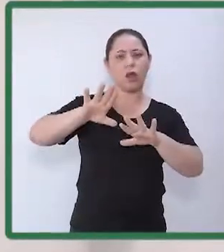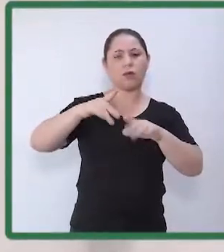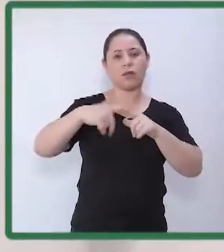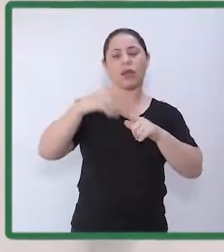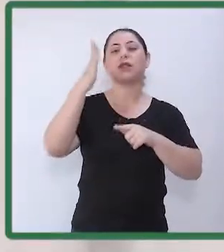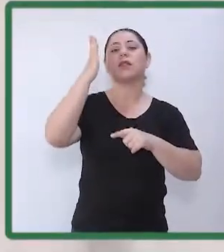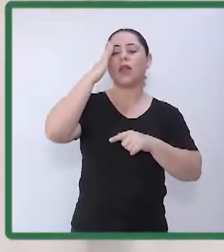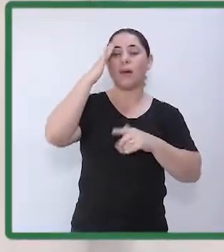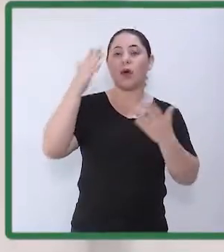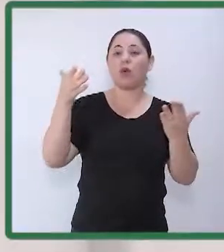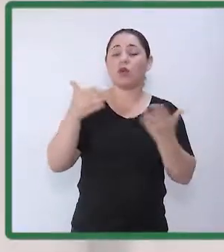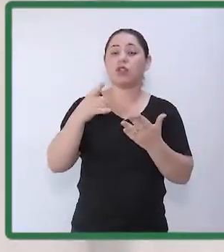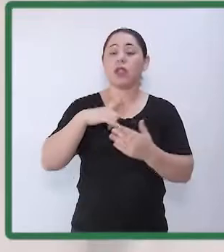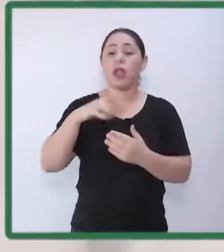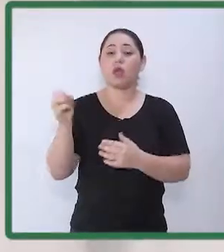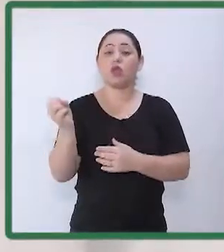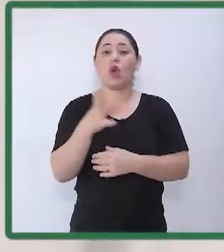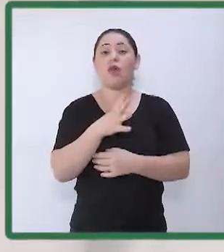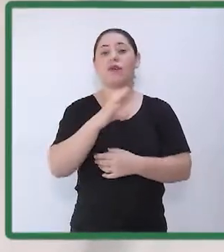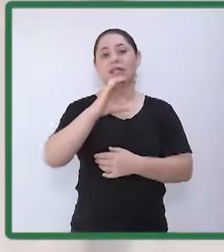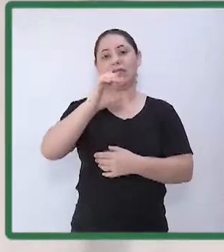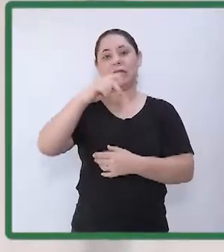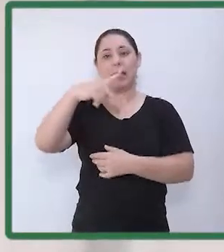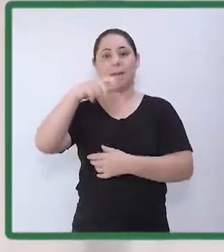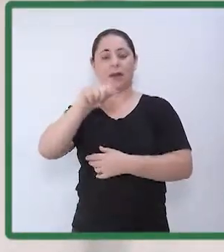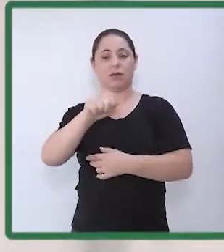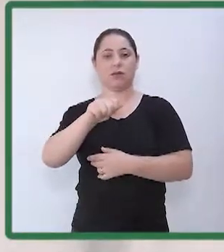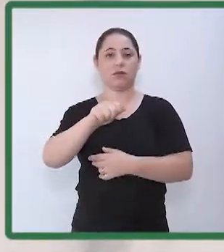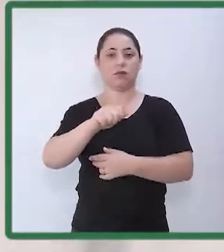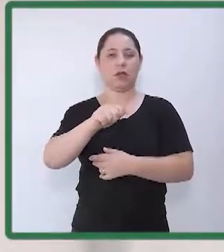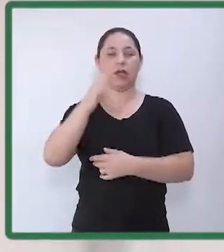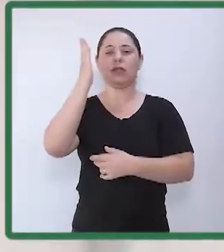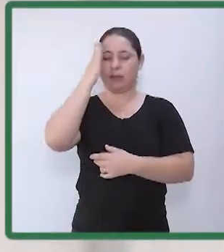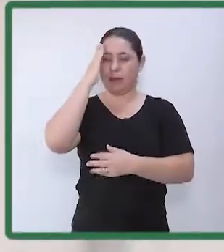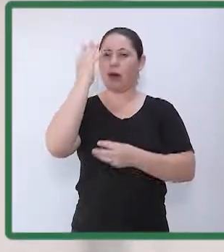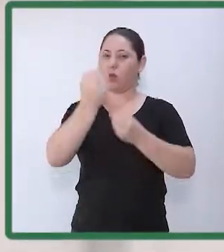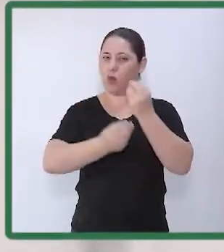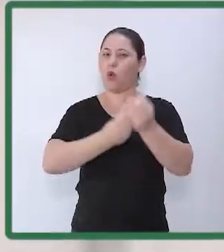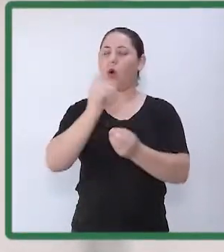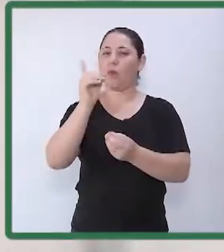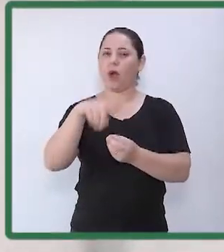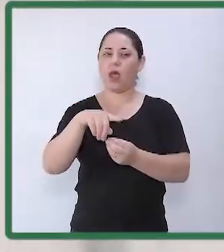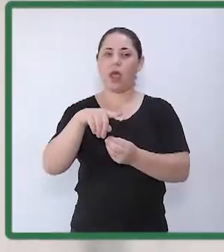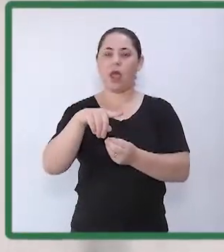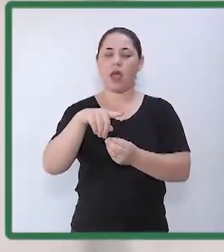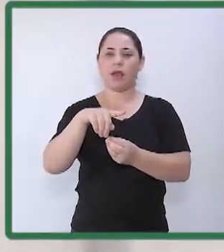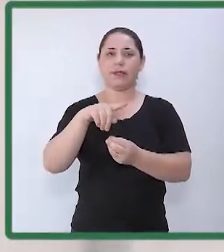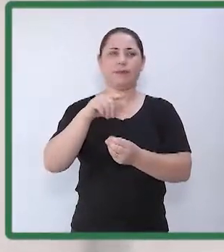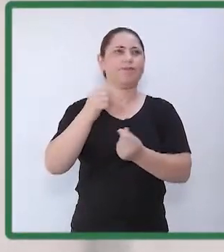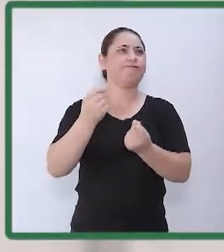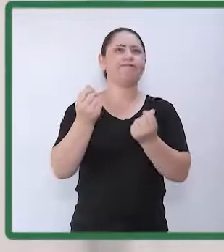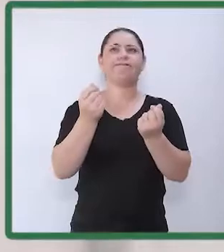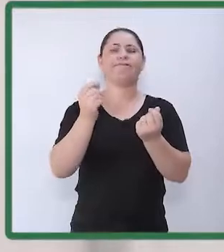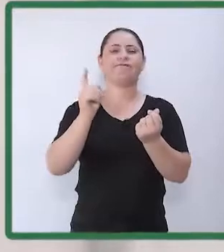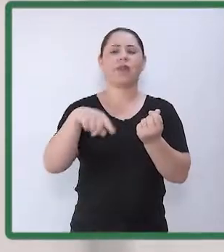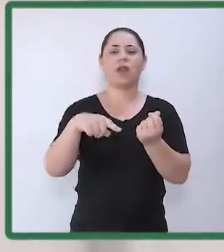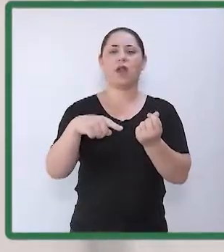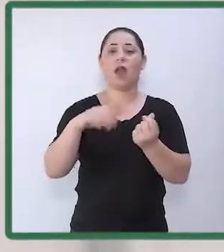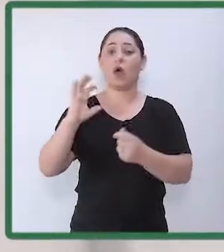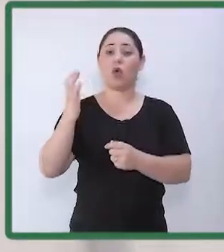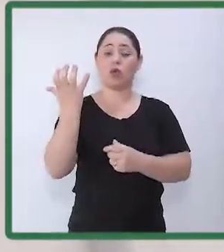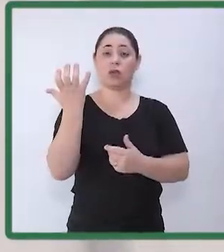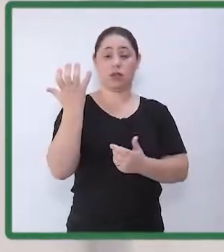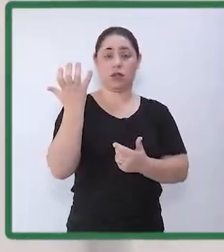né? Porque nós sabemos que hoje tem uma nova cepa, nós sabemos como que ela realmente, como que